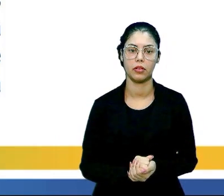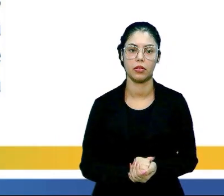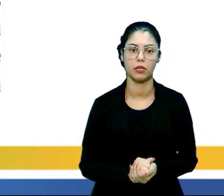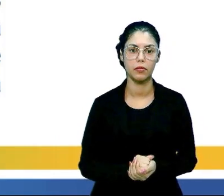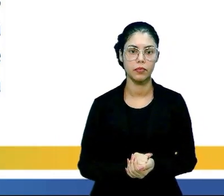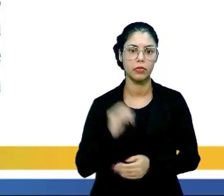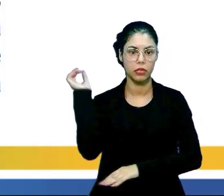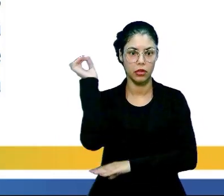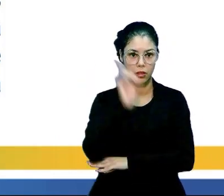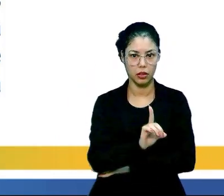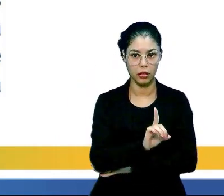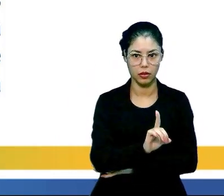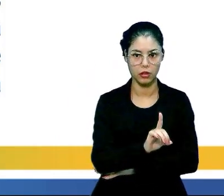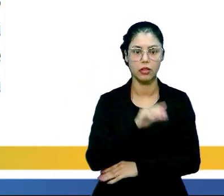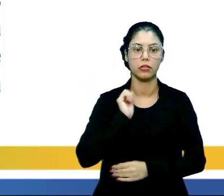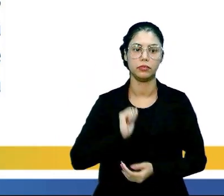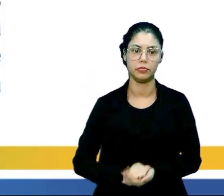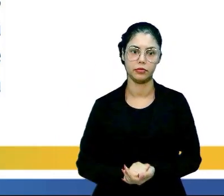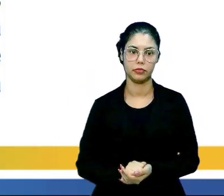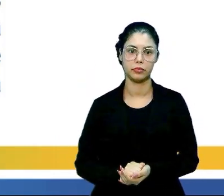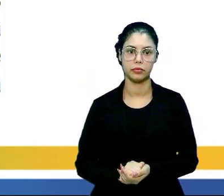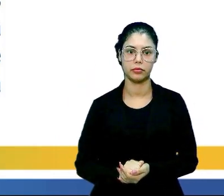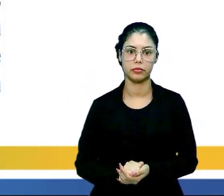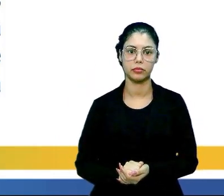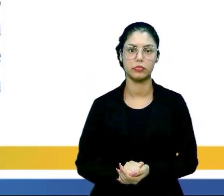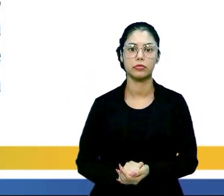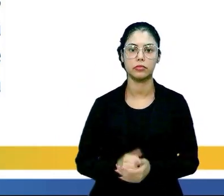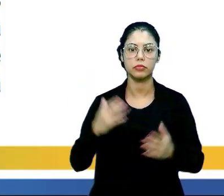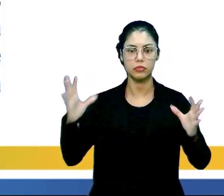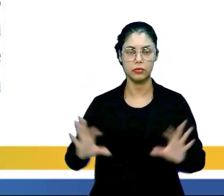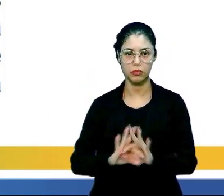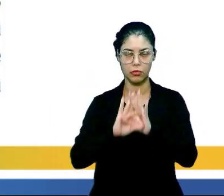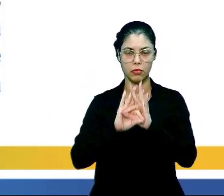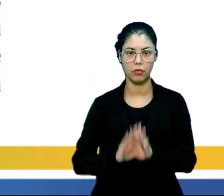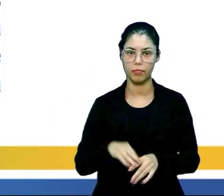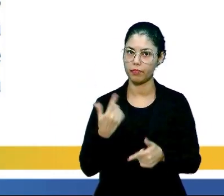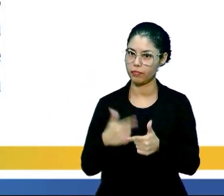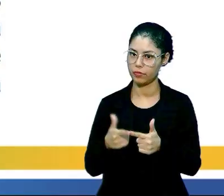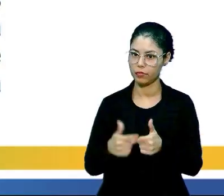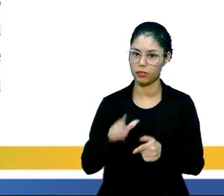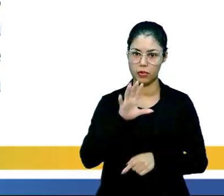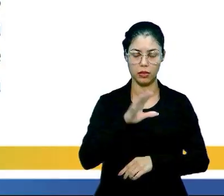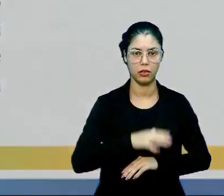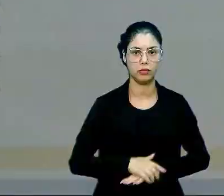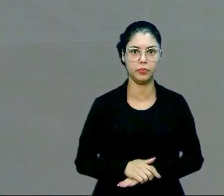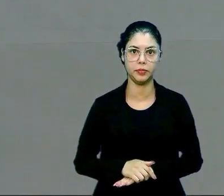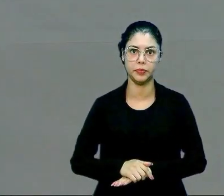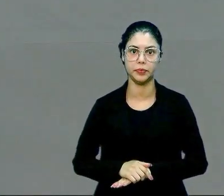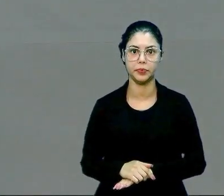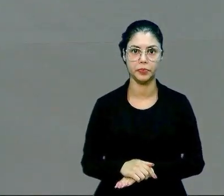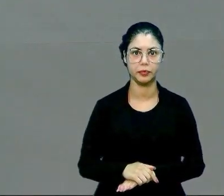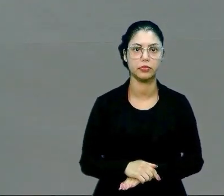em prol da equidade dos direitos relacionados a essa situação. Observe que